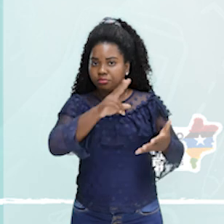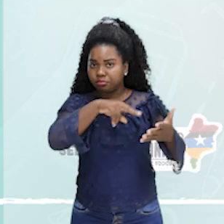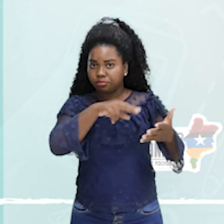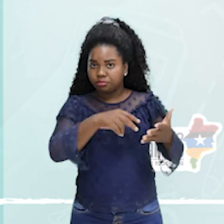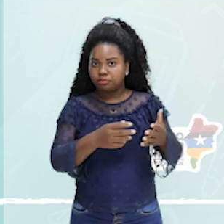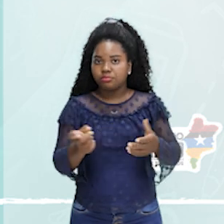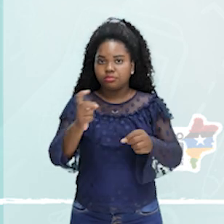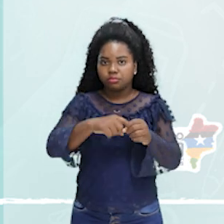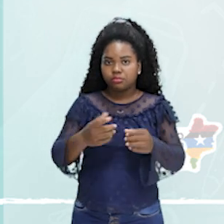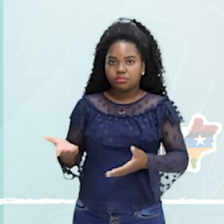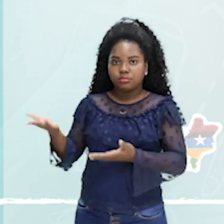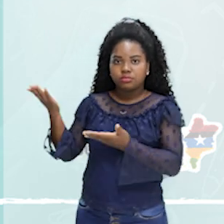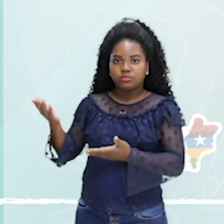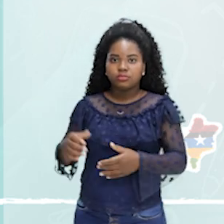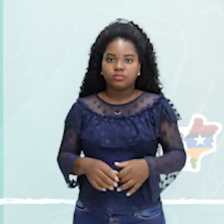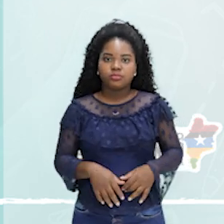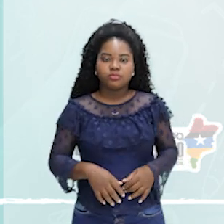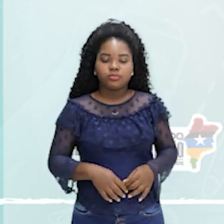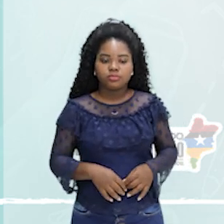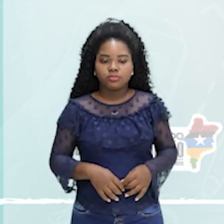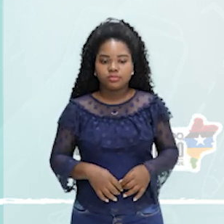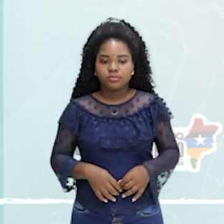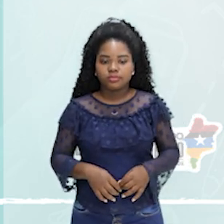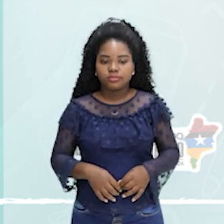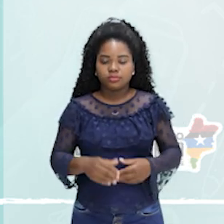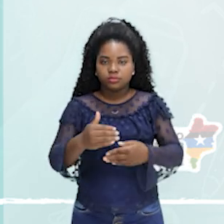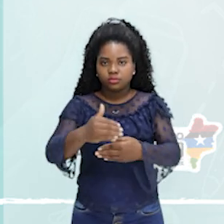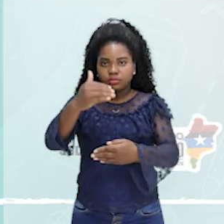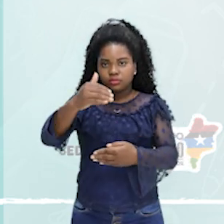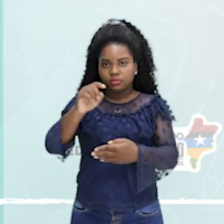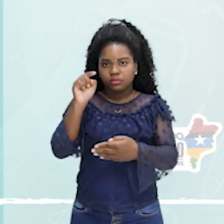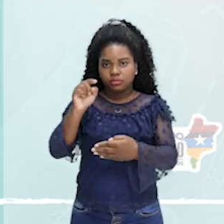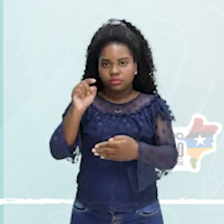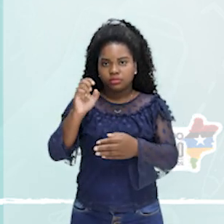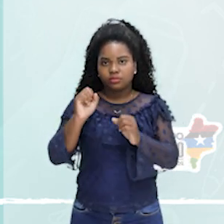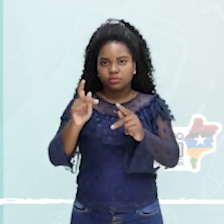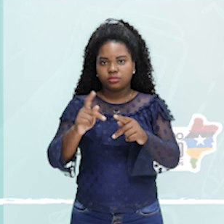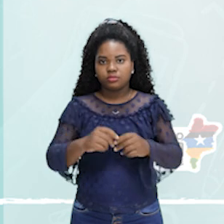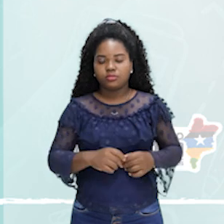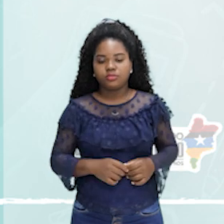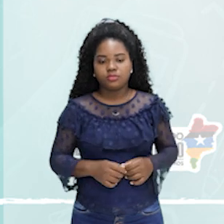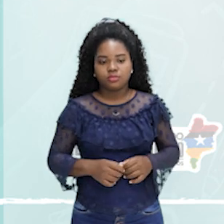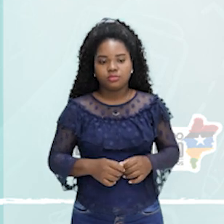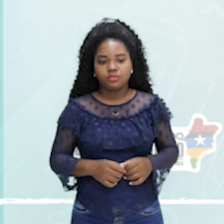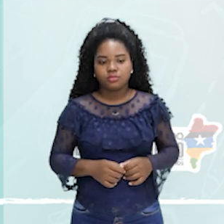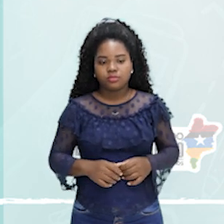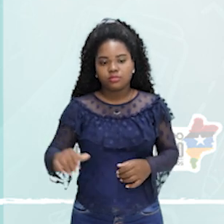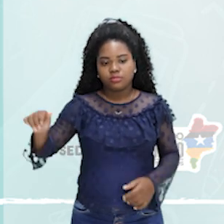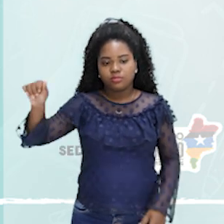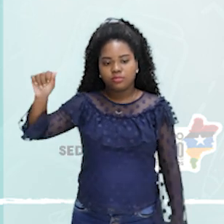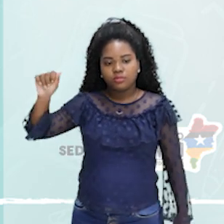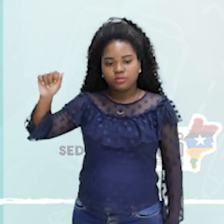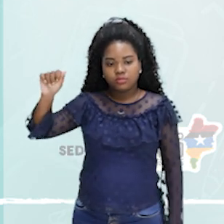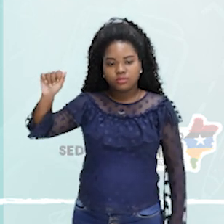leitura, gente, vou voltar para vocês verem, ó, essa leitura aí da parte de cima, tá? Entre aspas. Vamos para as questões.